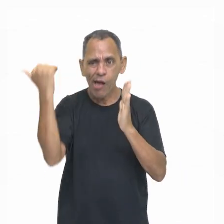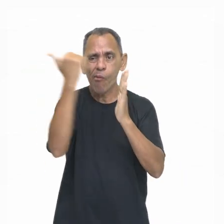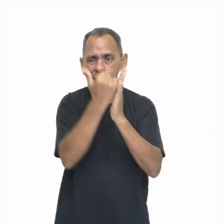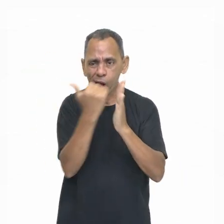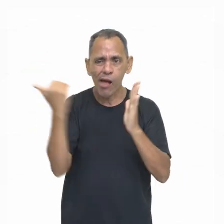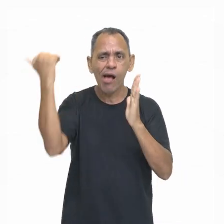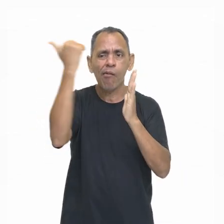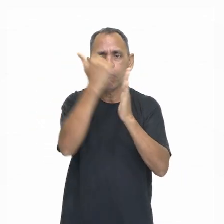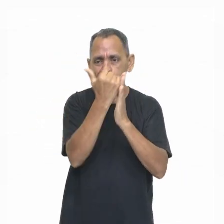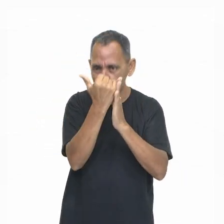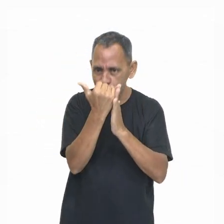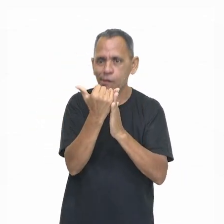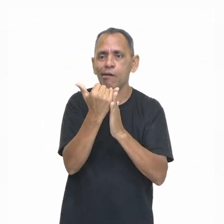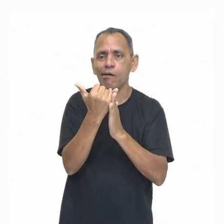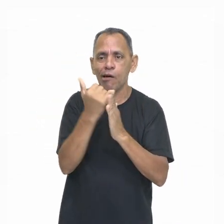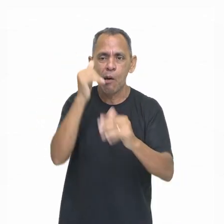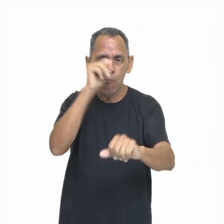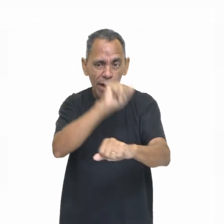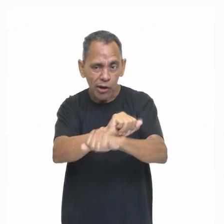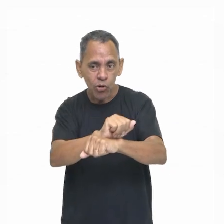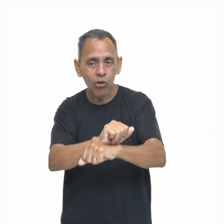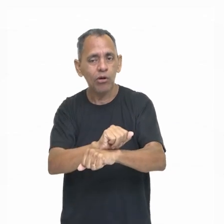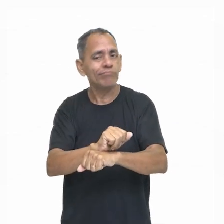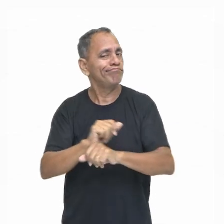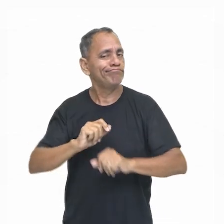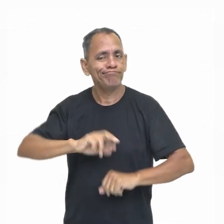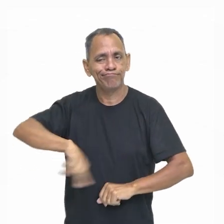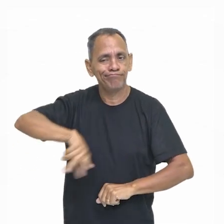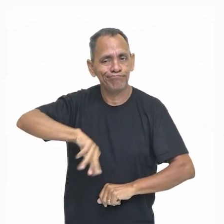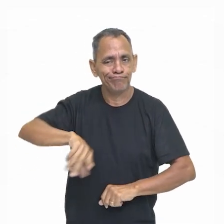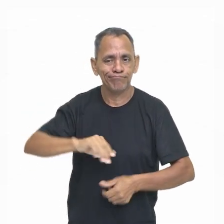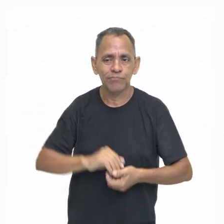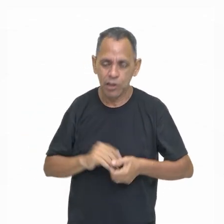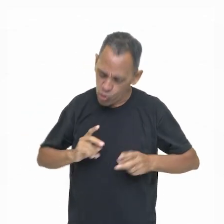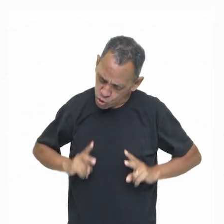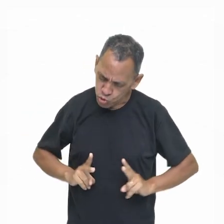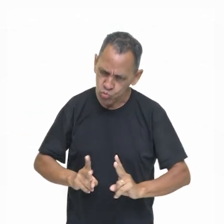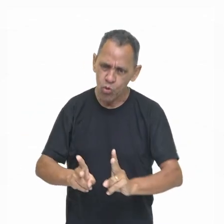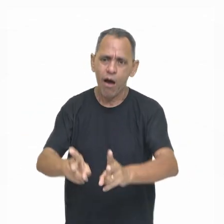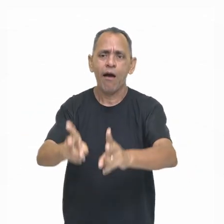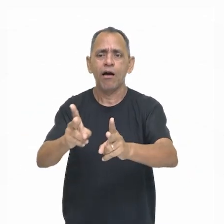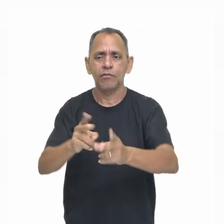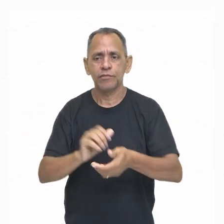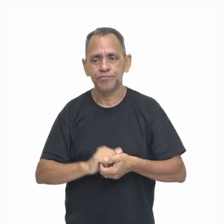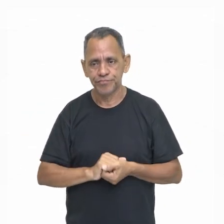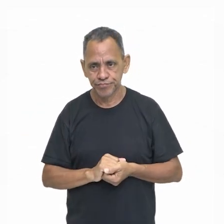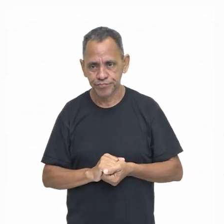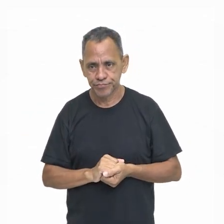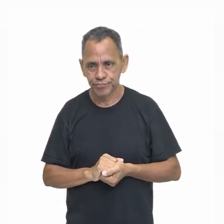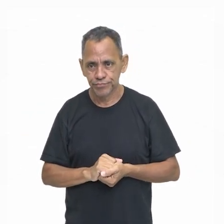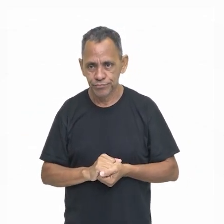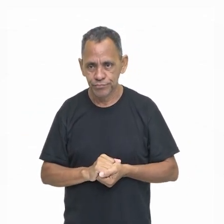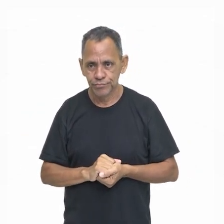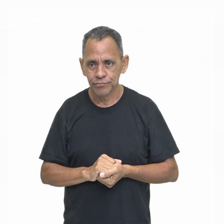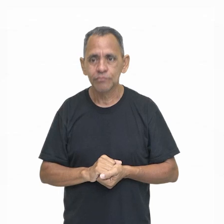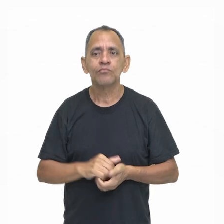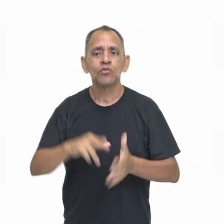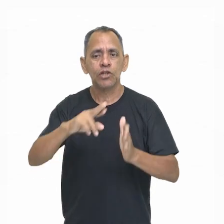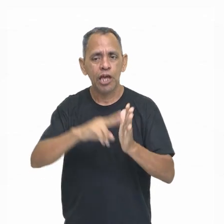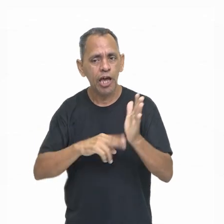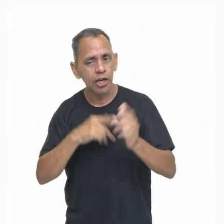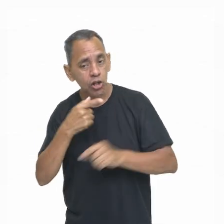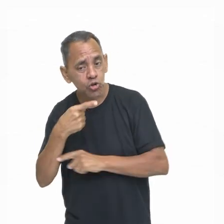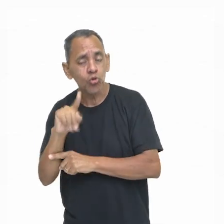tem freio. Ela sempre vai continuar subindo e subindo e subindo. Então, as íntegras das novas medidas administrativas